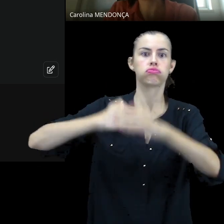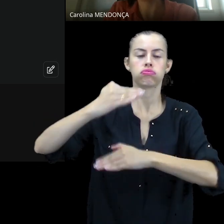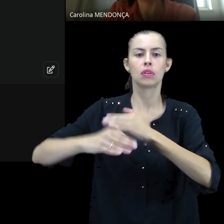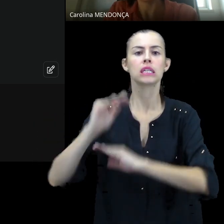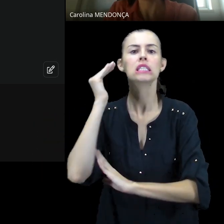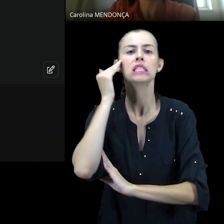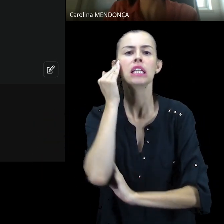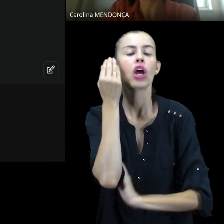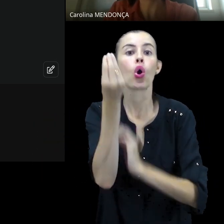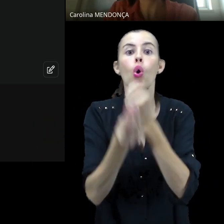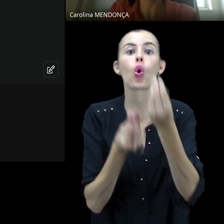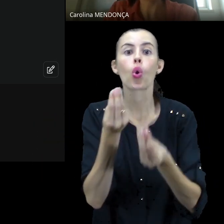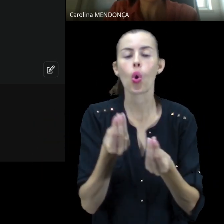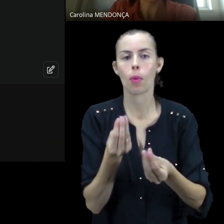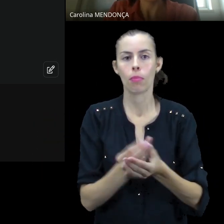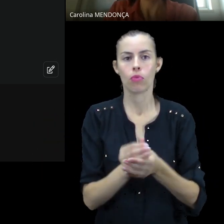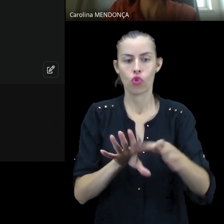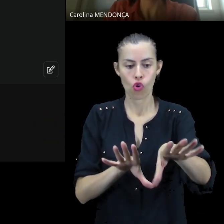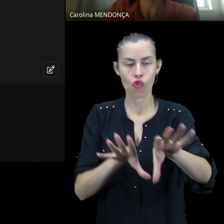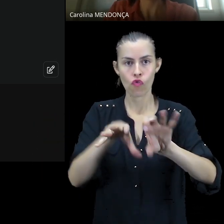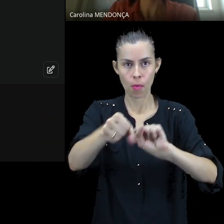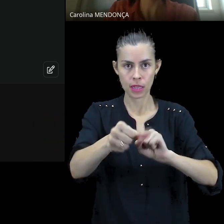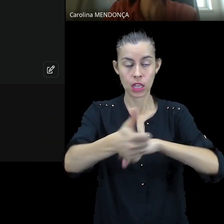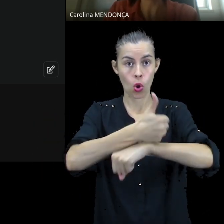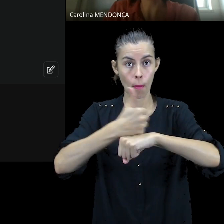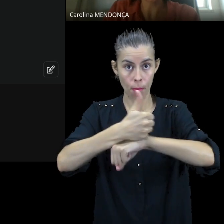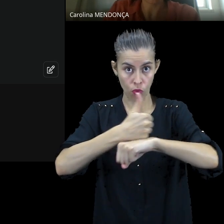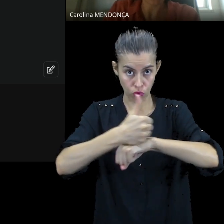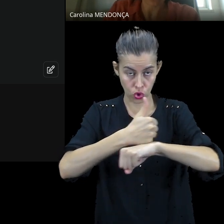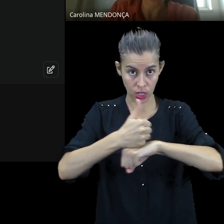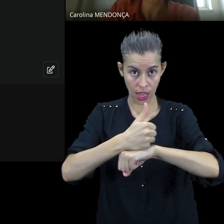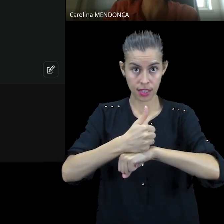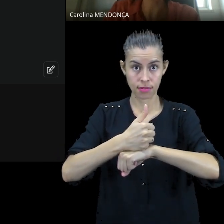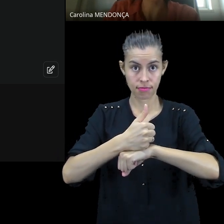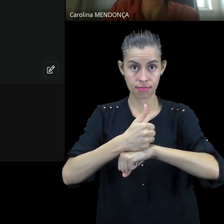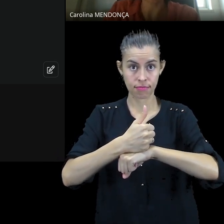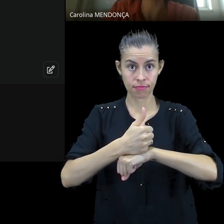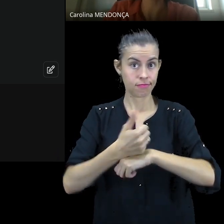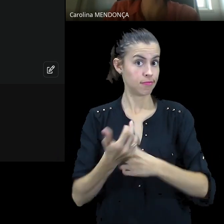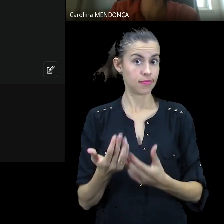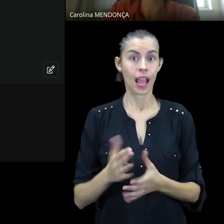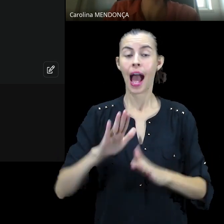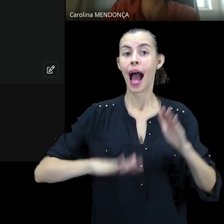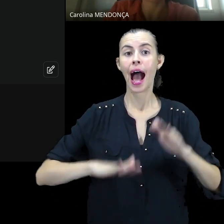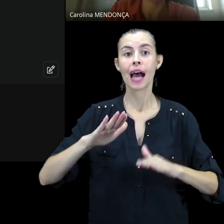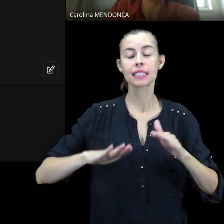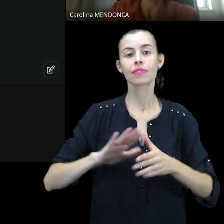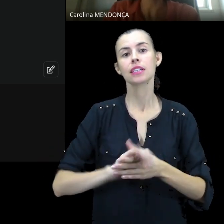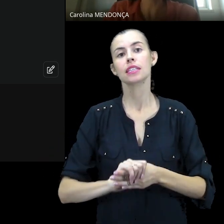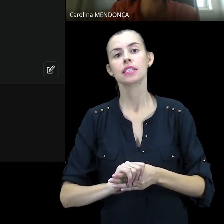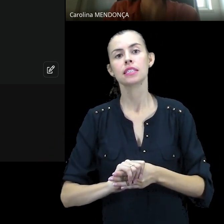muito além e é uma perspectiva de entender que também as formações profissionais em nível de